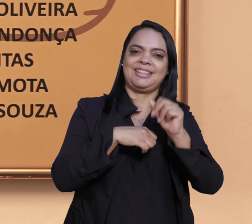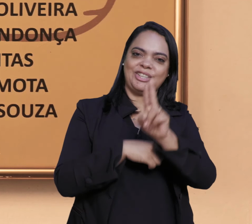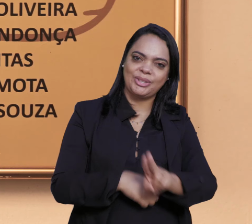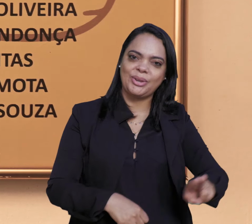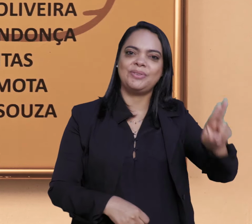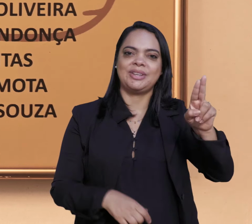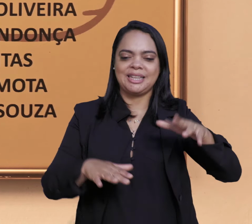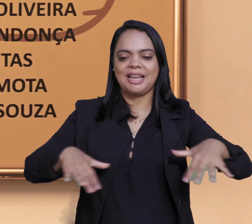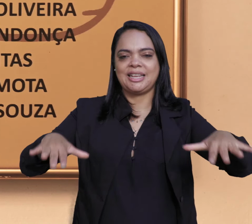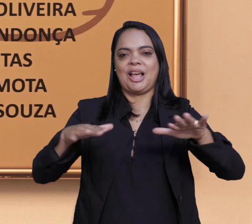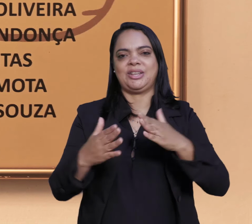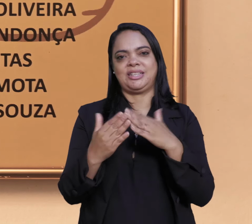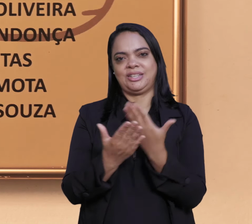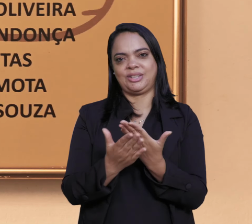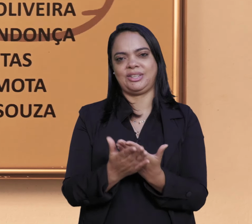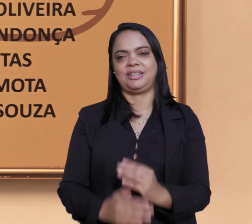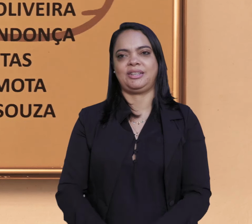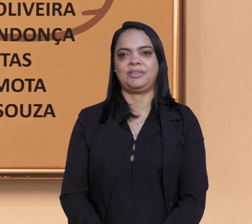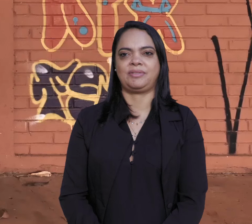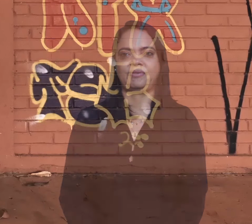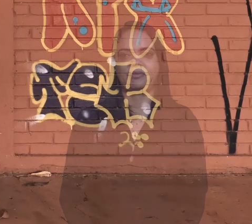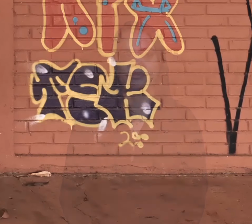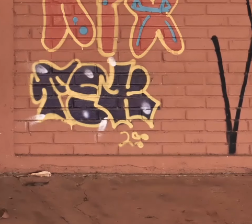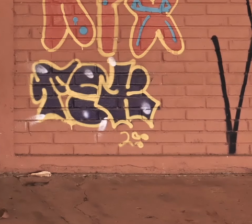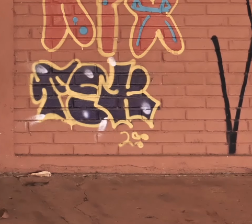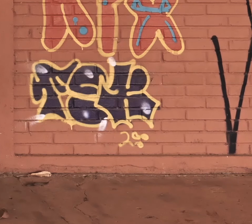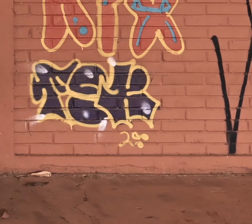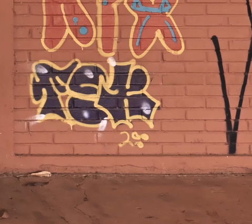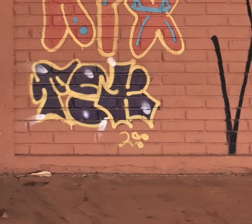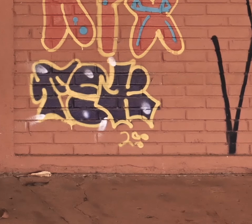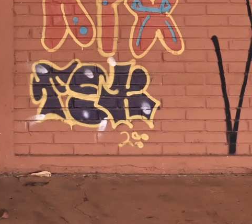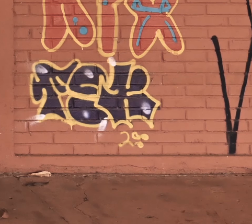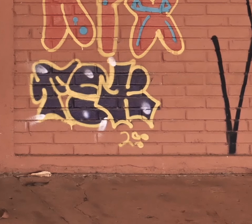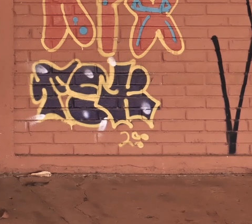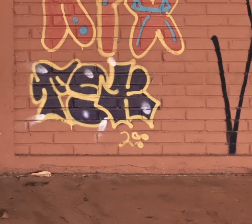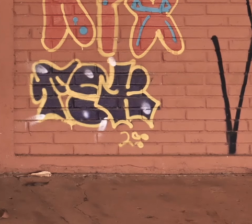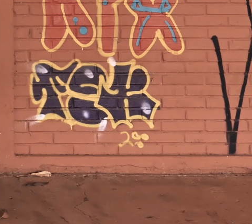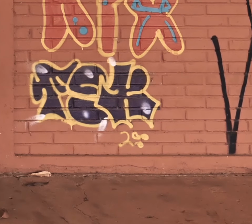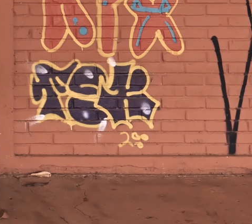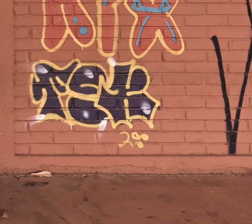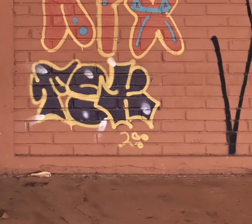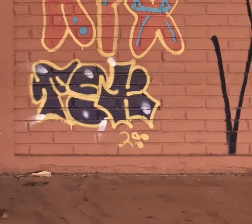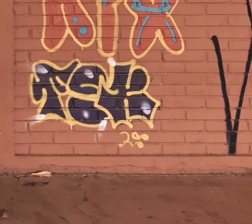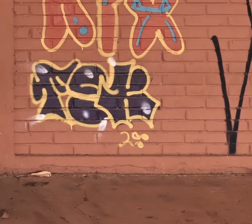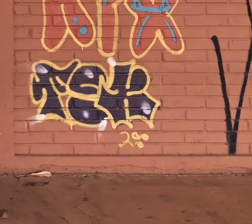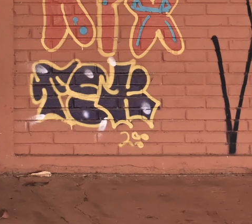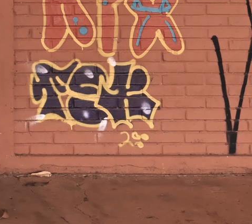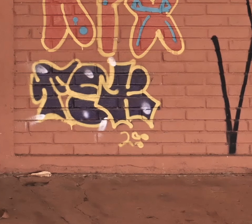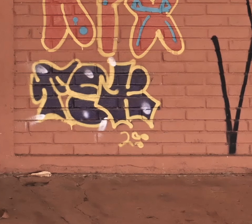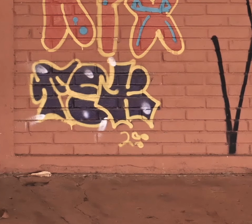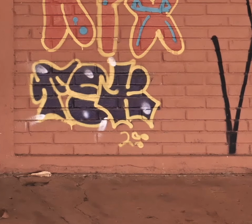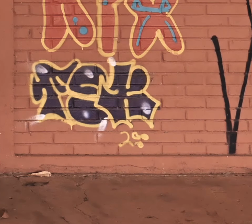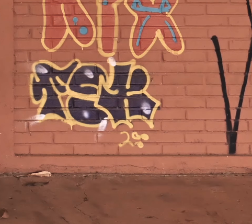afeto pelo espaço escolar. Eu já tô ligada, a cidade inteira não tá preparada. Avisa, maluca, que a base é braba.